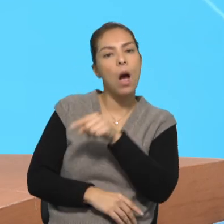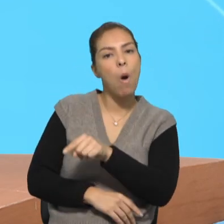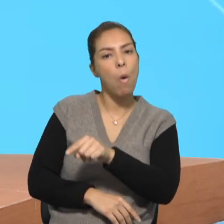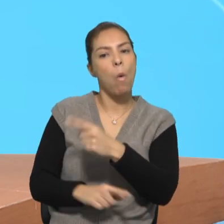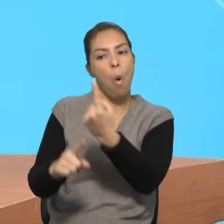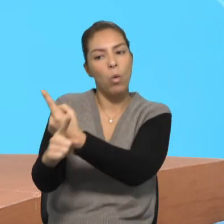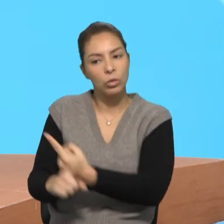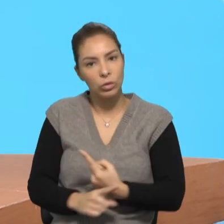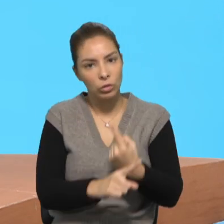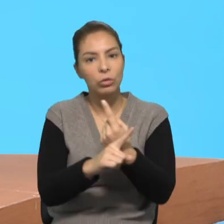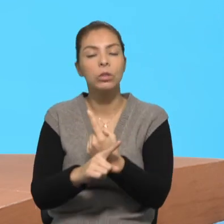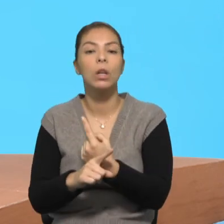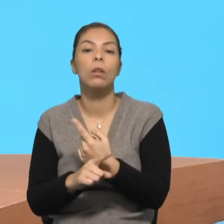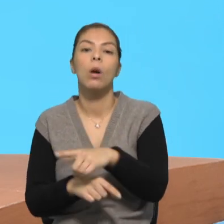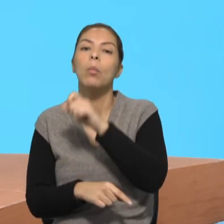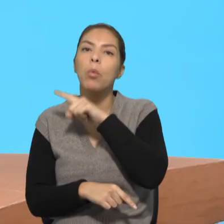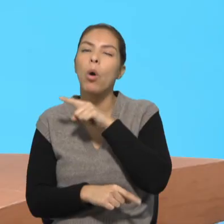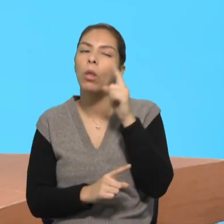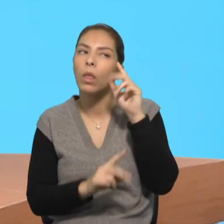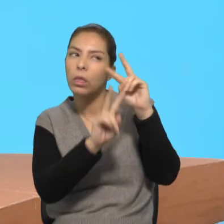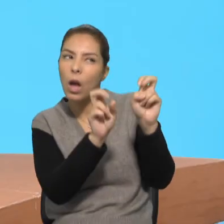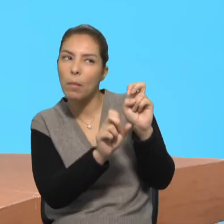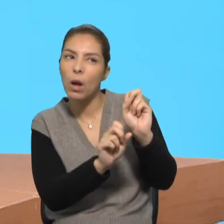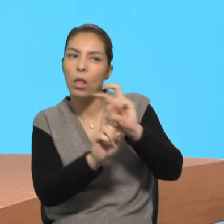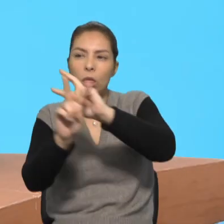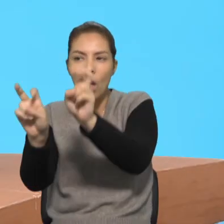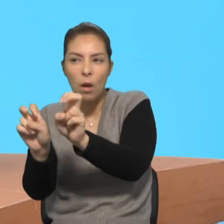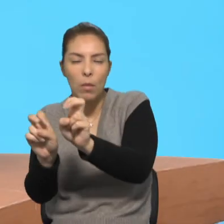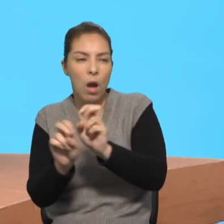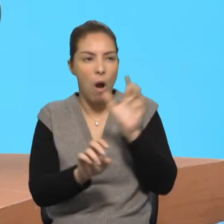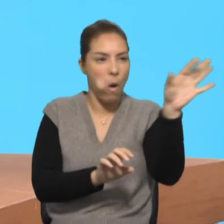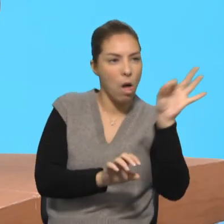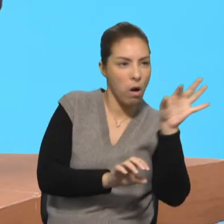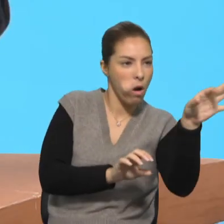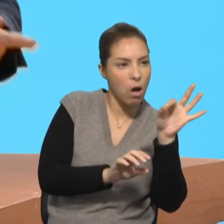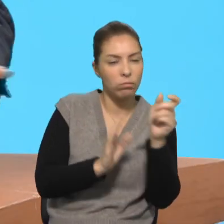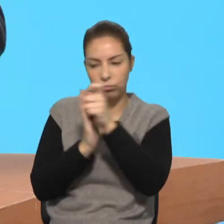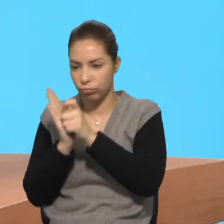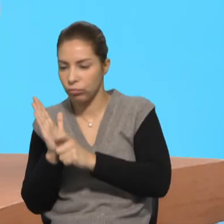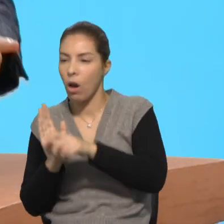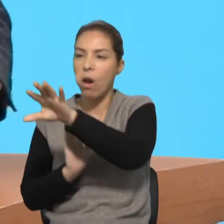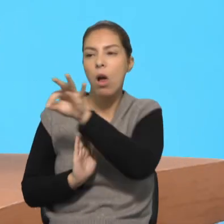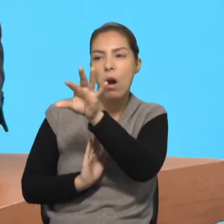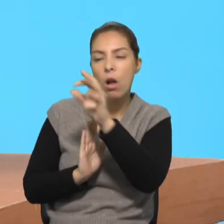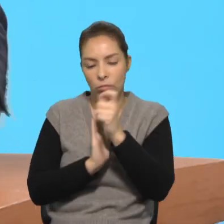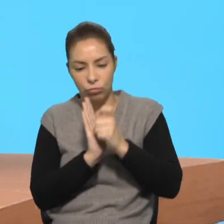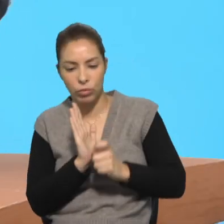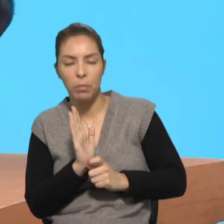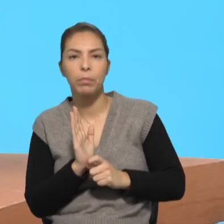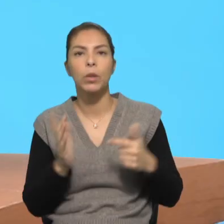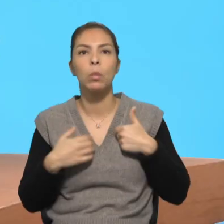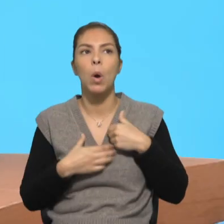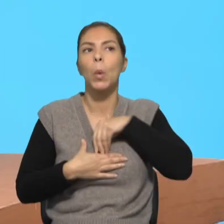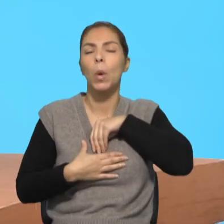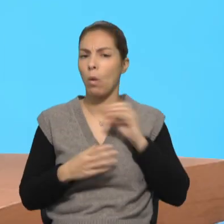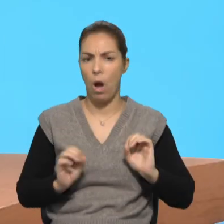como de outros temas, alguma inspiração. Mas pronto, digo isto com alguma reserva, não tenho neste